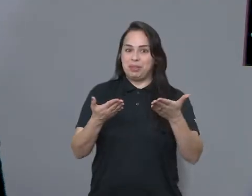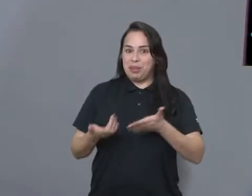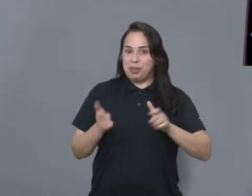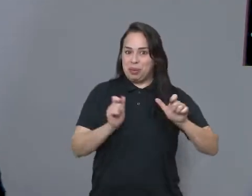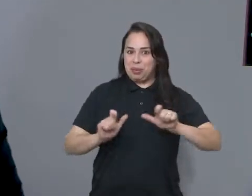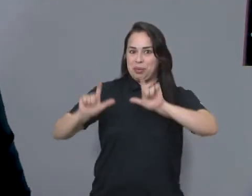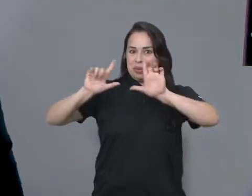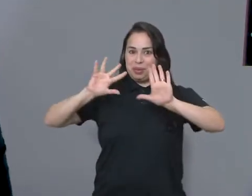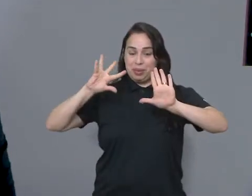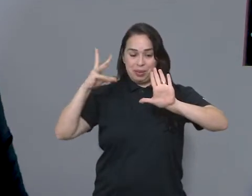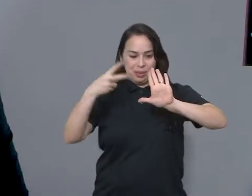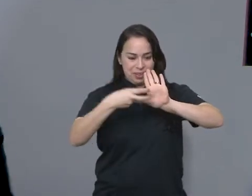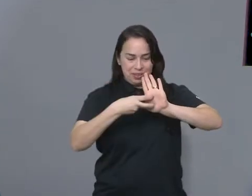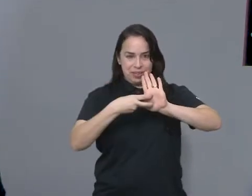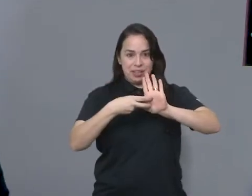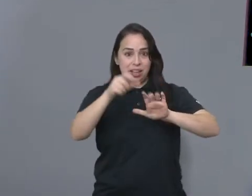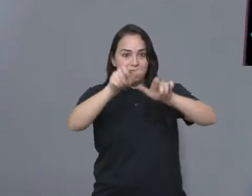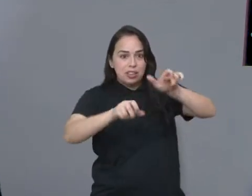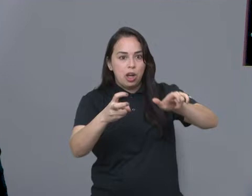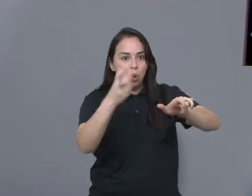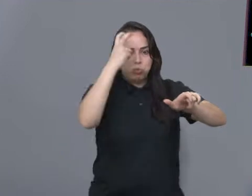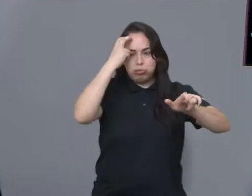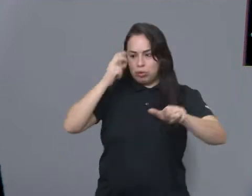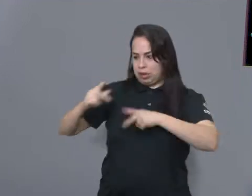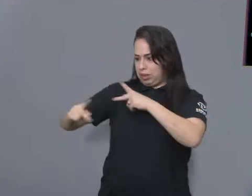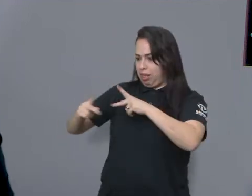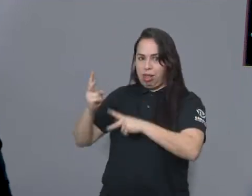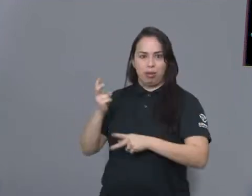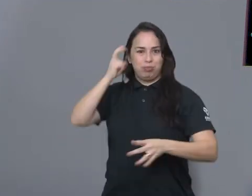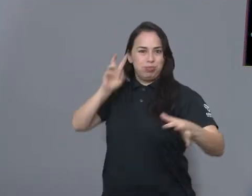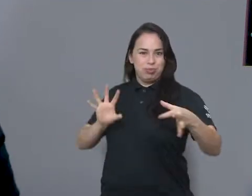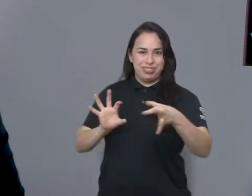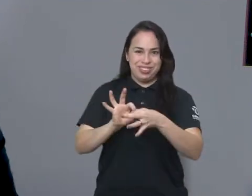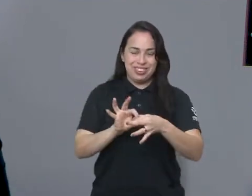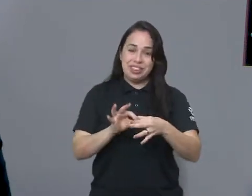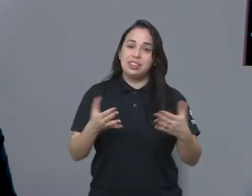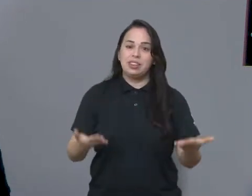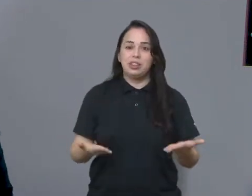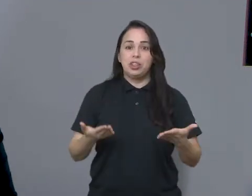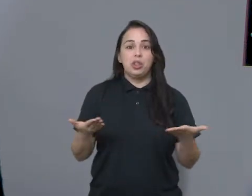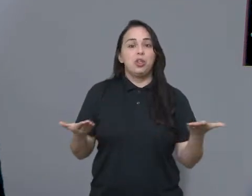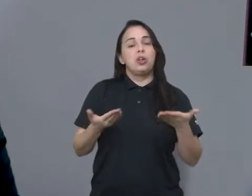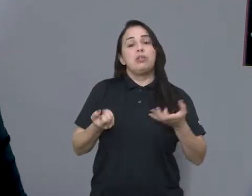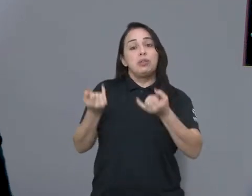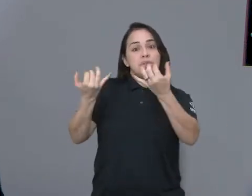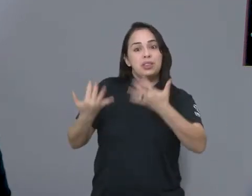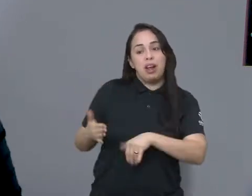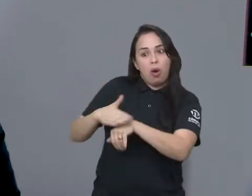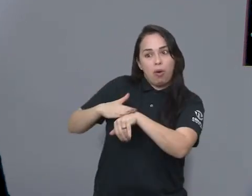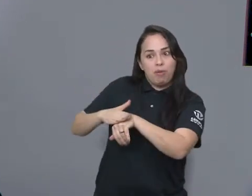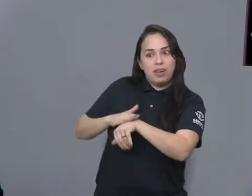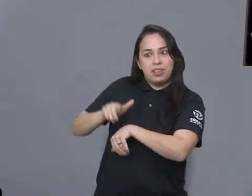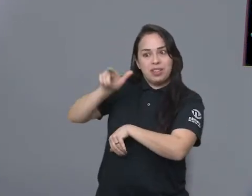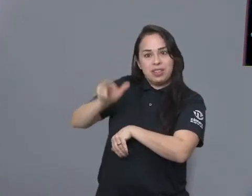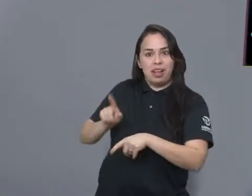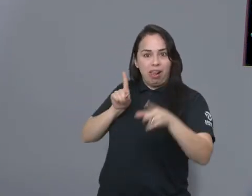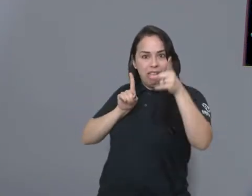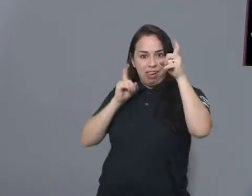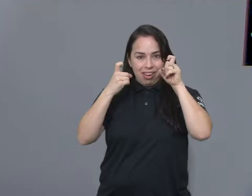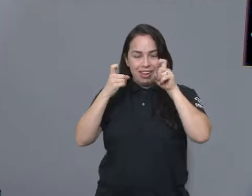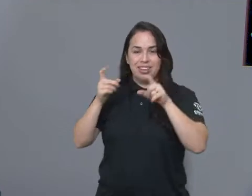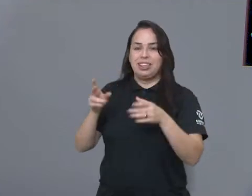Bem-vindo a mais um Conexão Cultura, o programa que conecta você com a cultura em São José dos Campos. E no programa de hoje eu vou conversar com